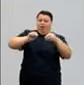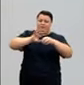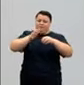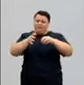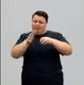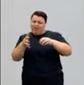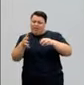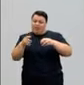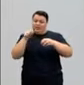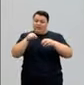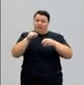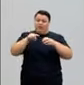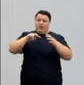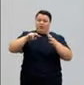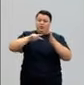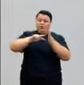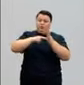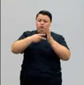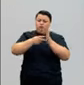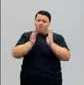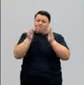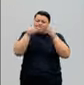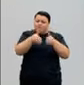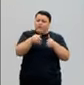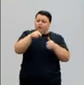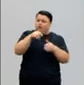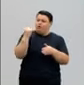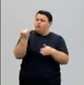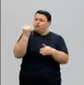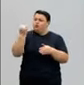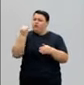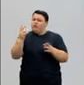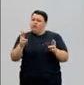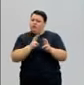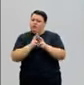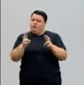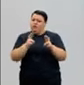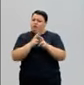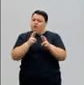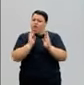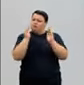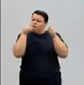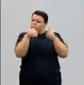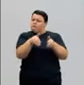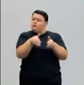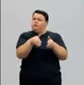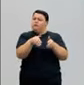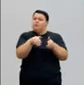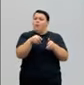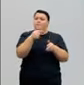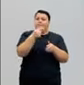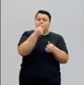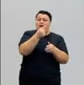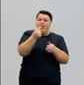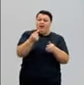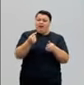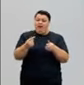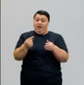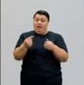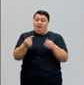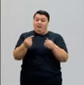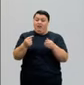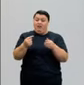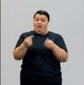maneira específica. Isso é muito importante, gente. Eles interagem de maneira específica. Então, para cada